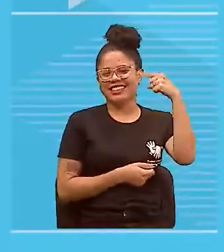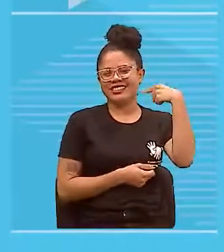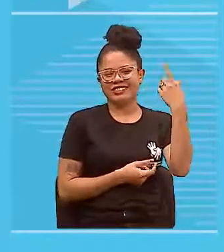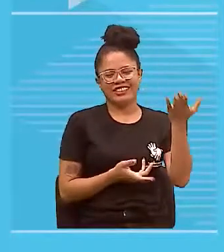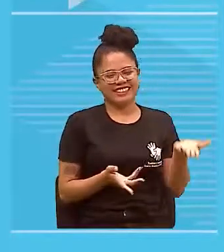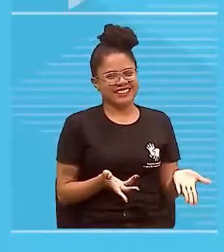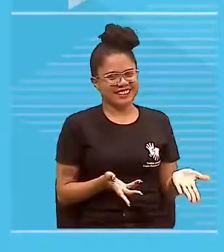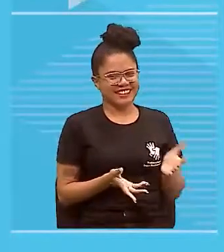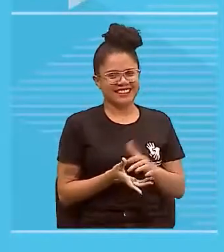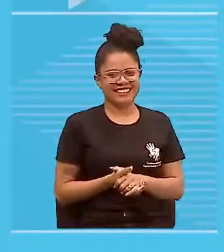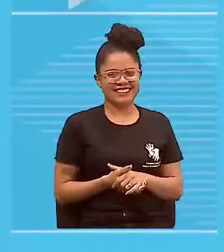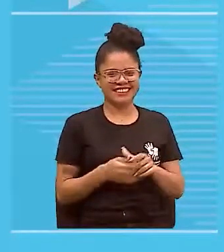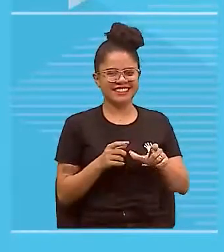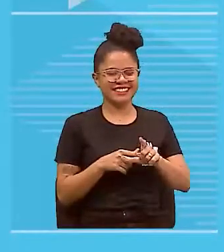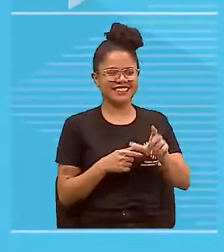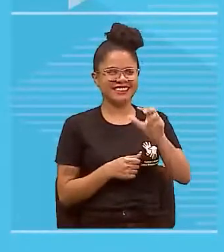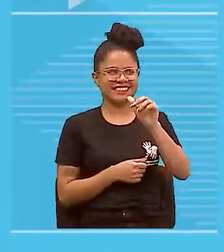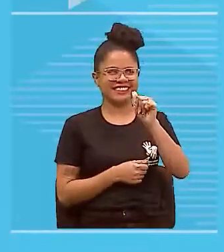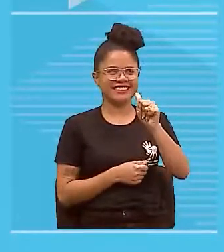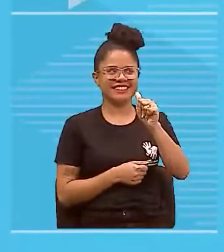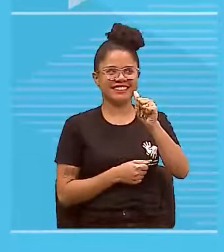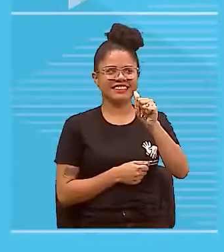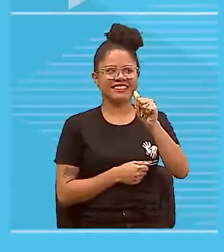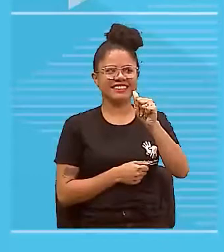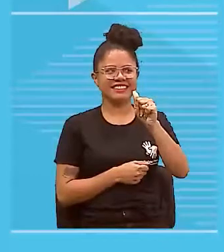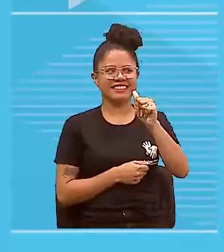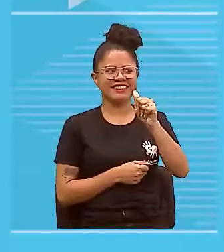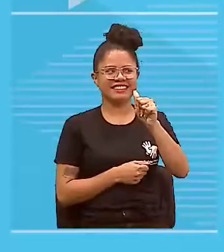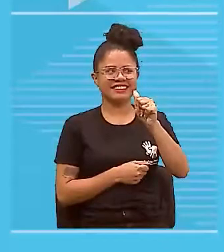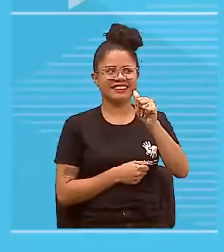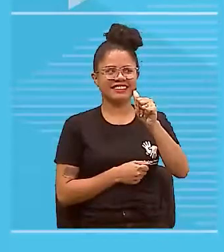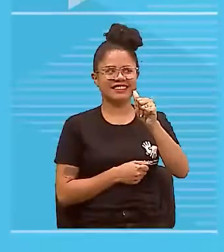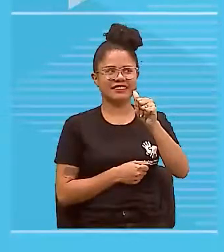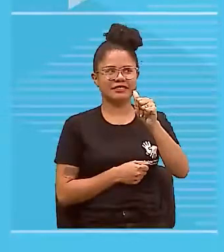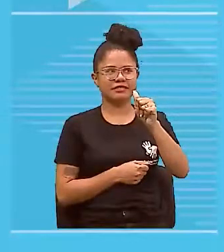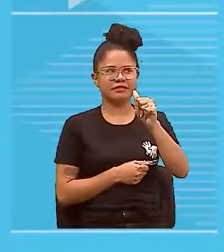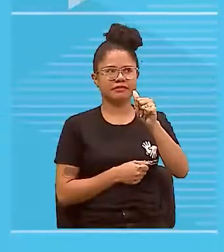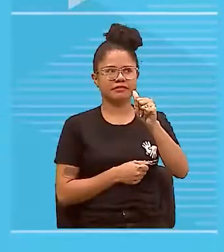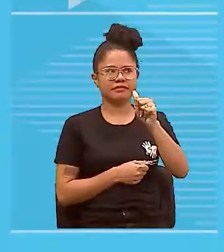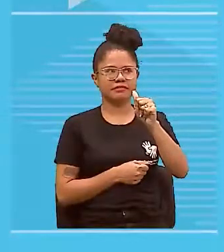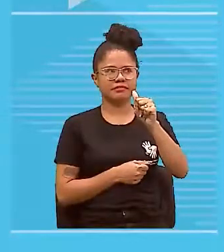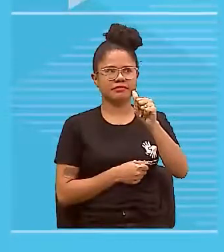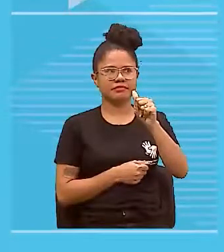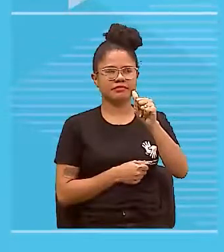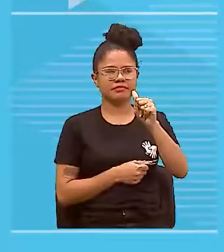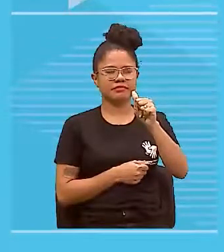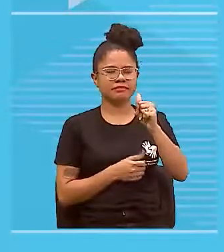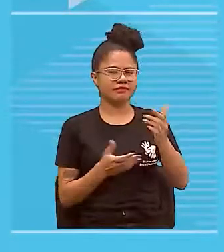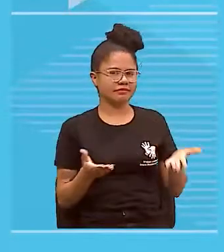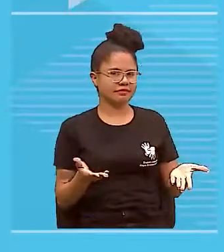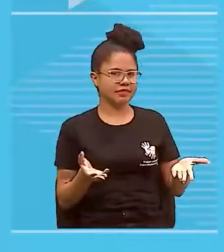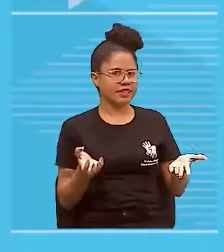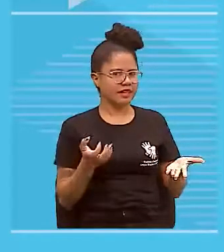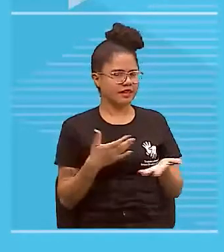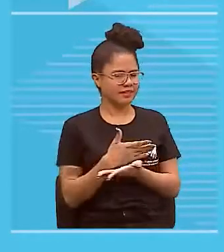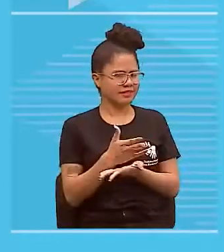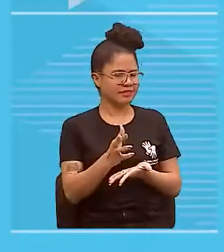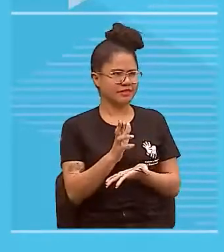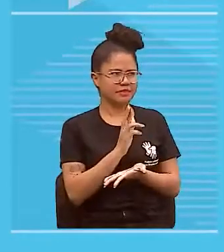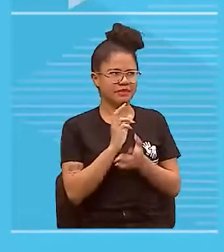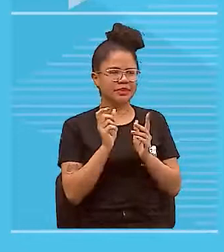E aí letra Alana é a letra A vamos lá eu quero mais gente falando aí né